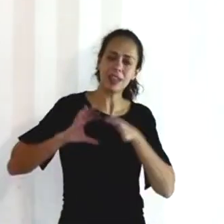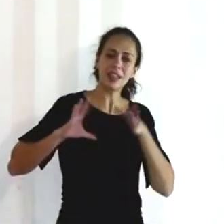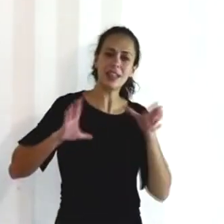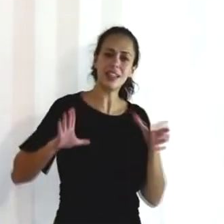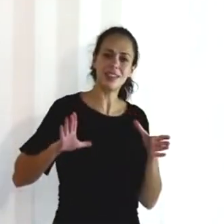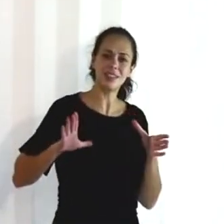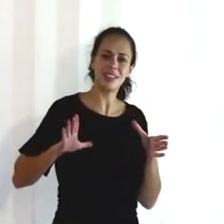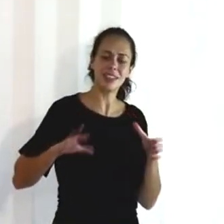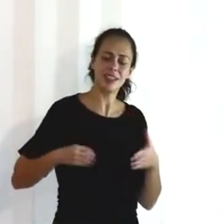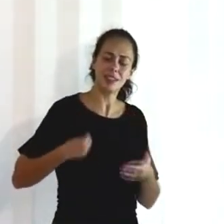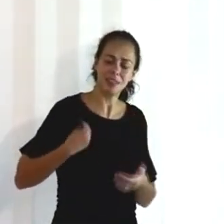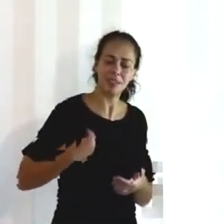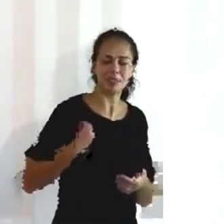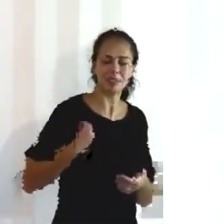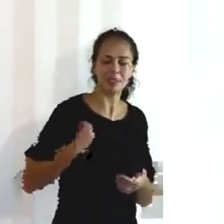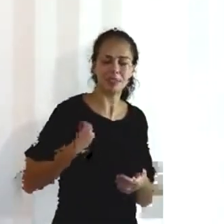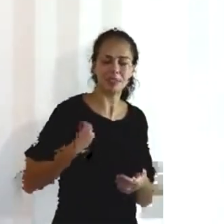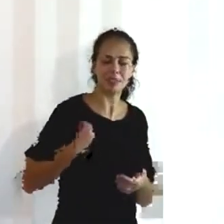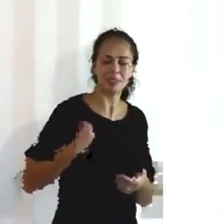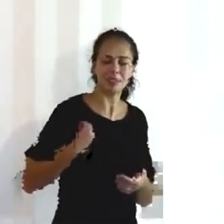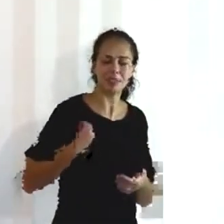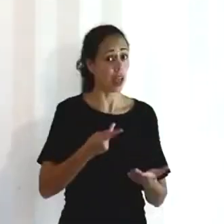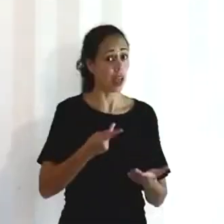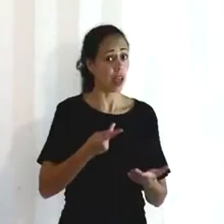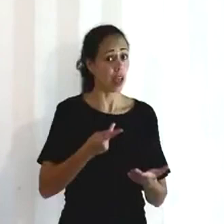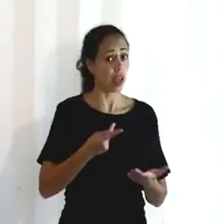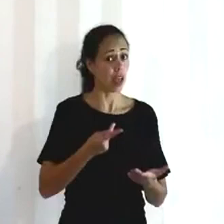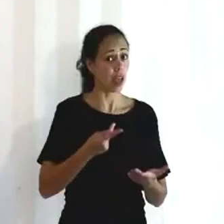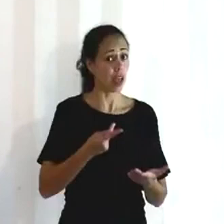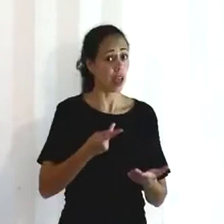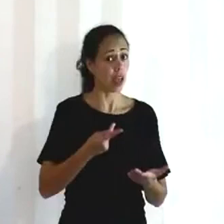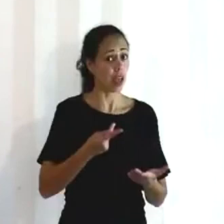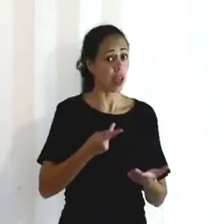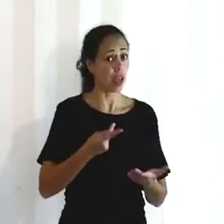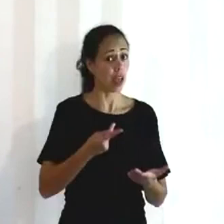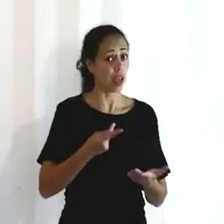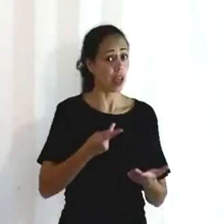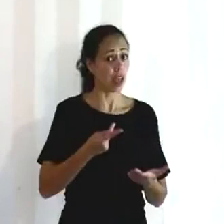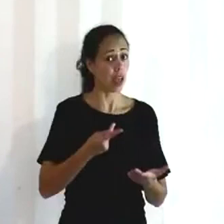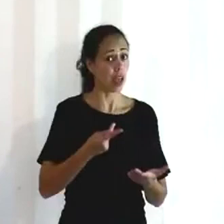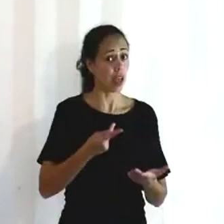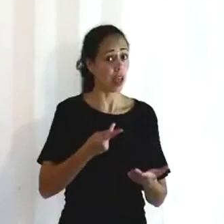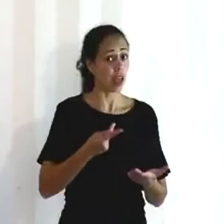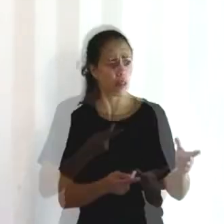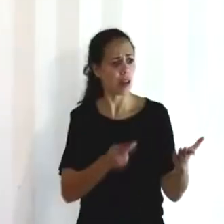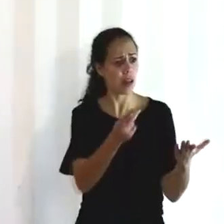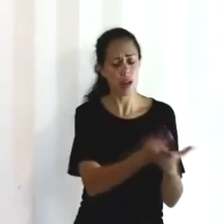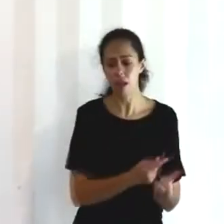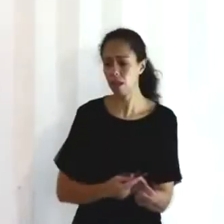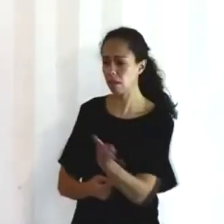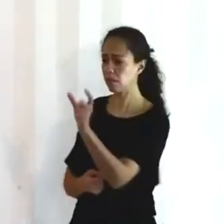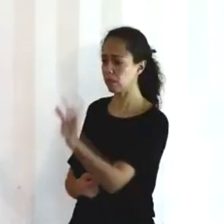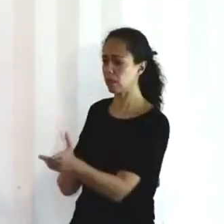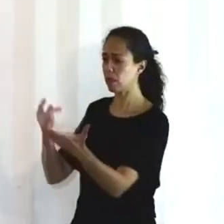viver. Todos vamos errar. Essa pessoa que cometeu alguma coisa contra nós vai voltar a cometer.